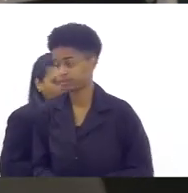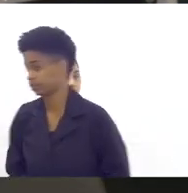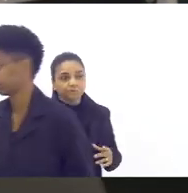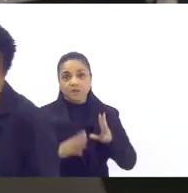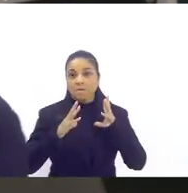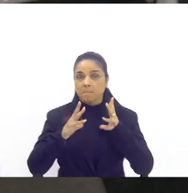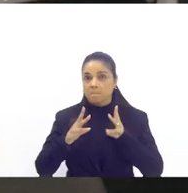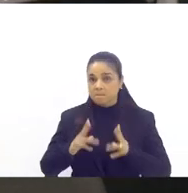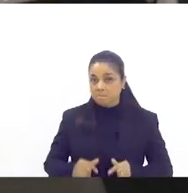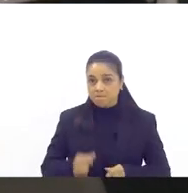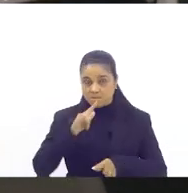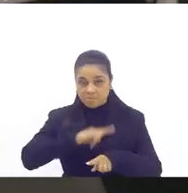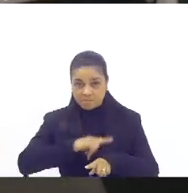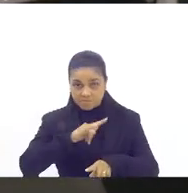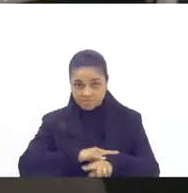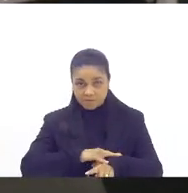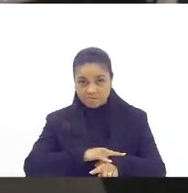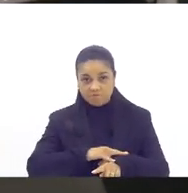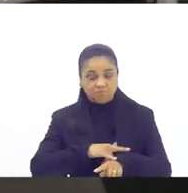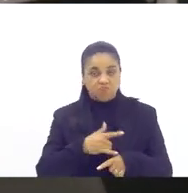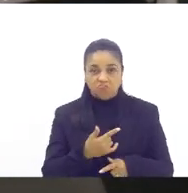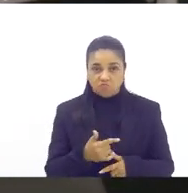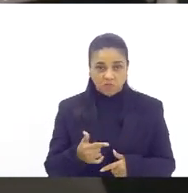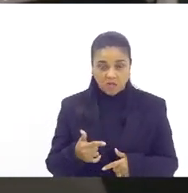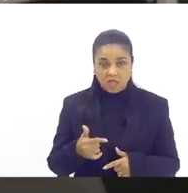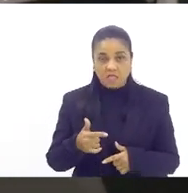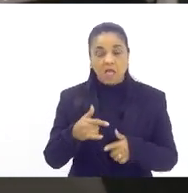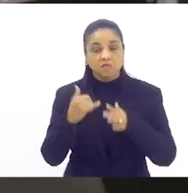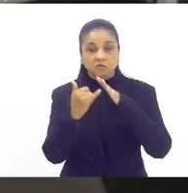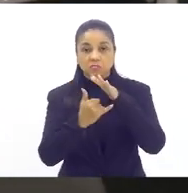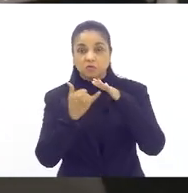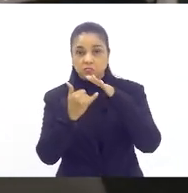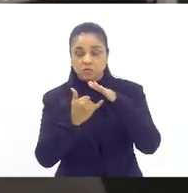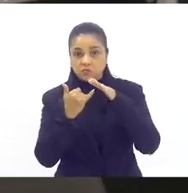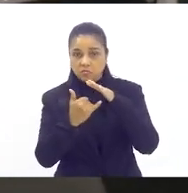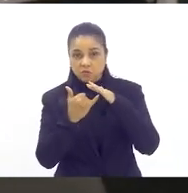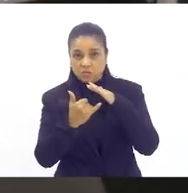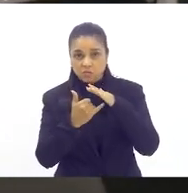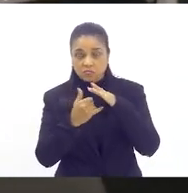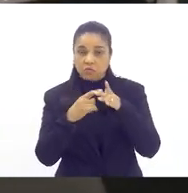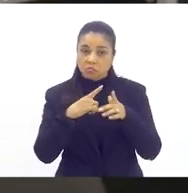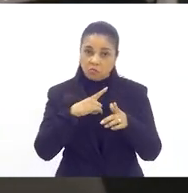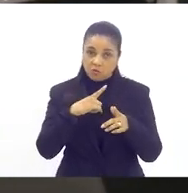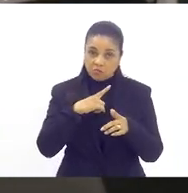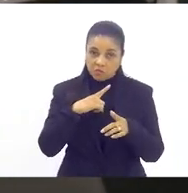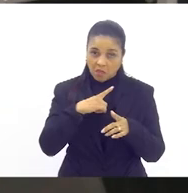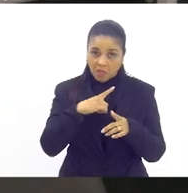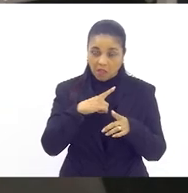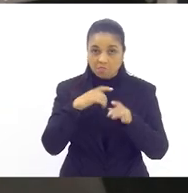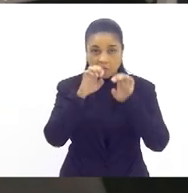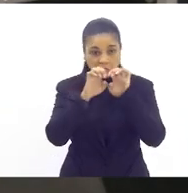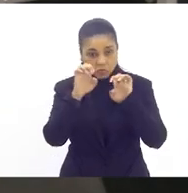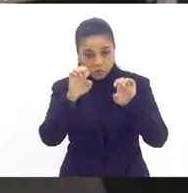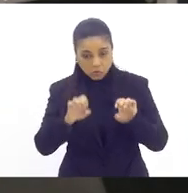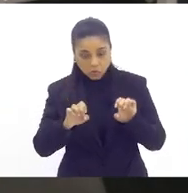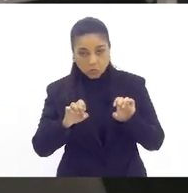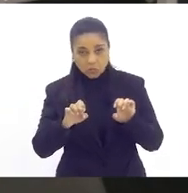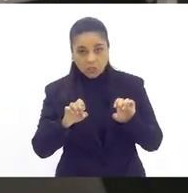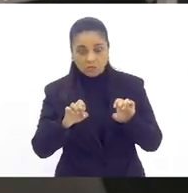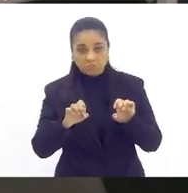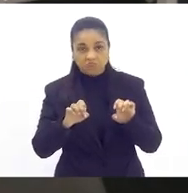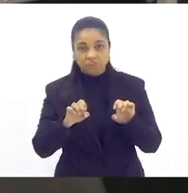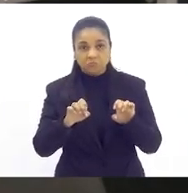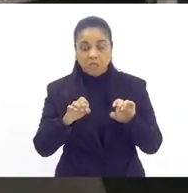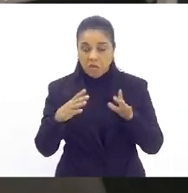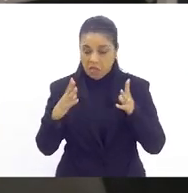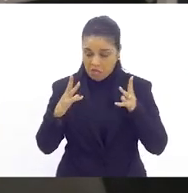enquanto as nossas instituições quando possuem uma estrutura física bonita